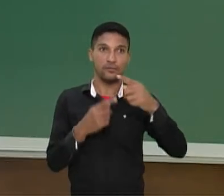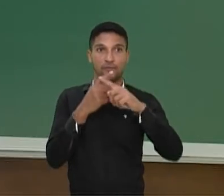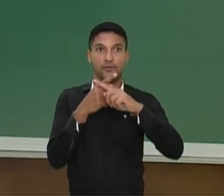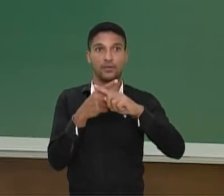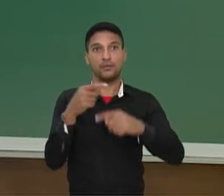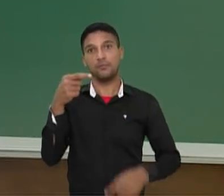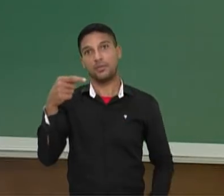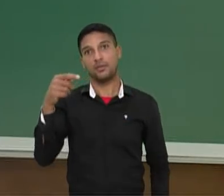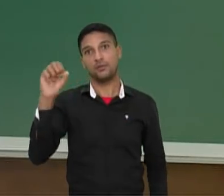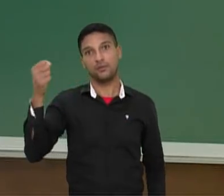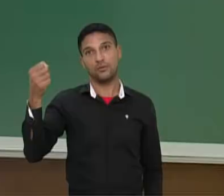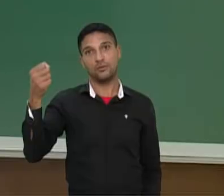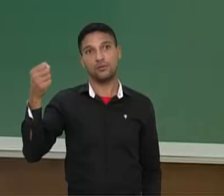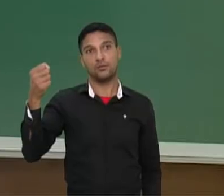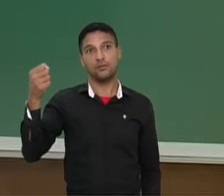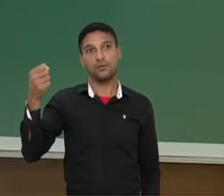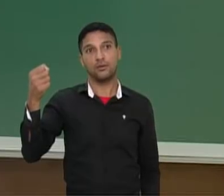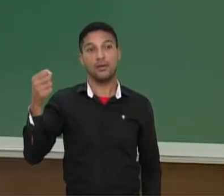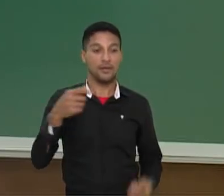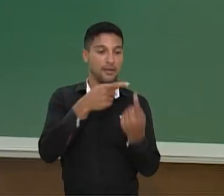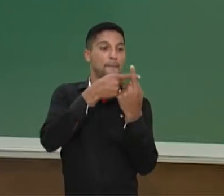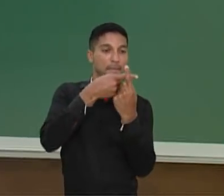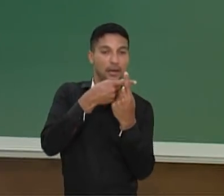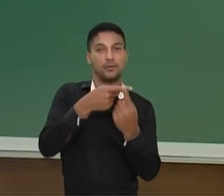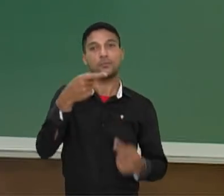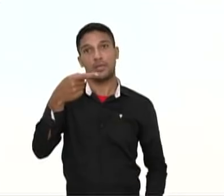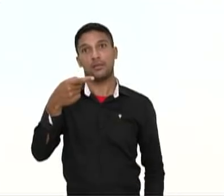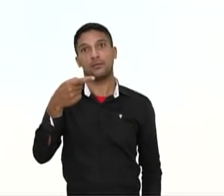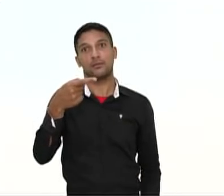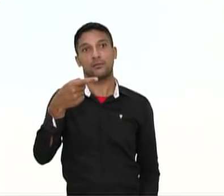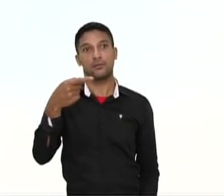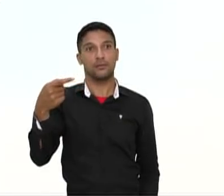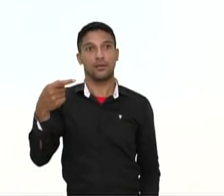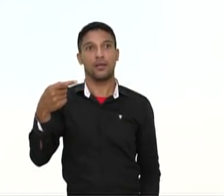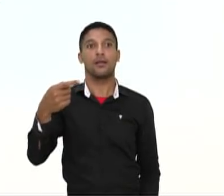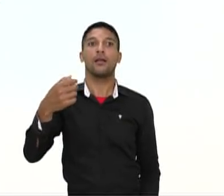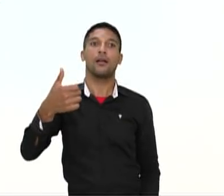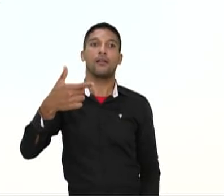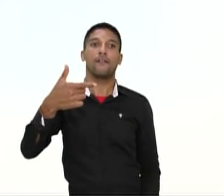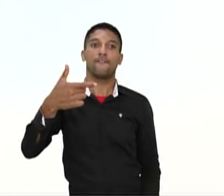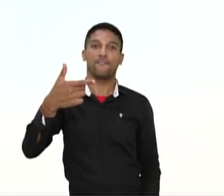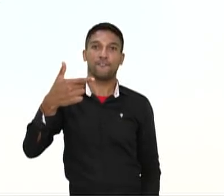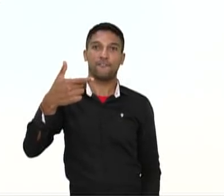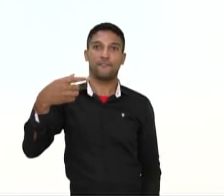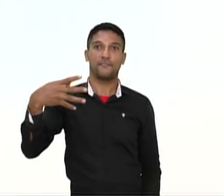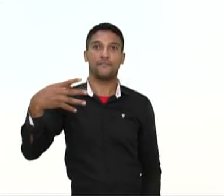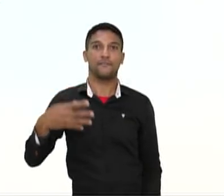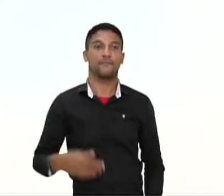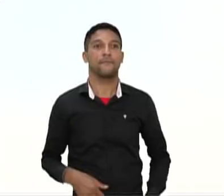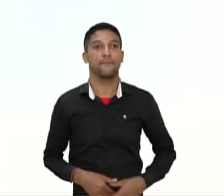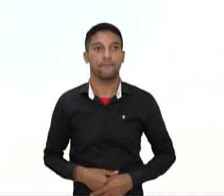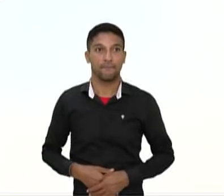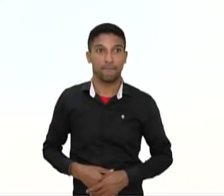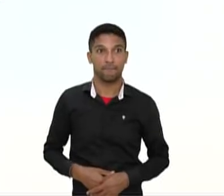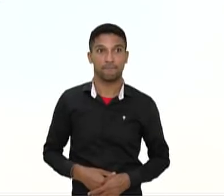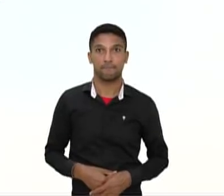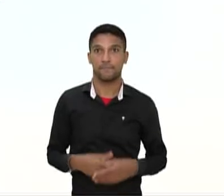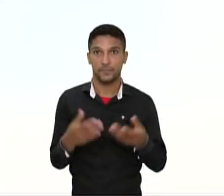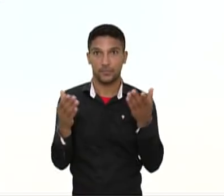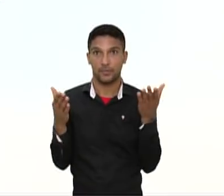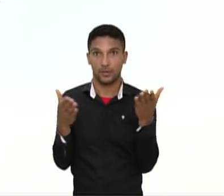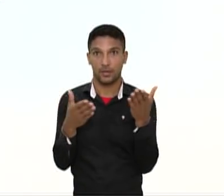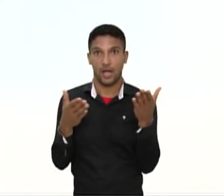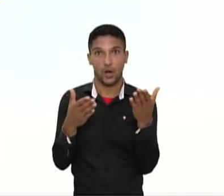menos, menos 3 vezes 8, 24, tá bom? Agora, se for possível,